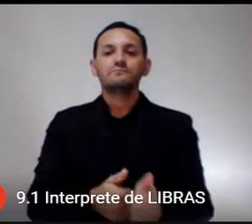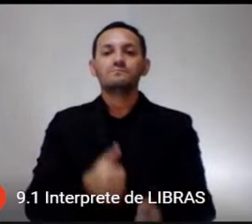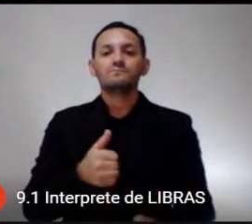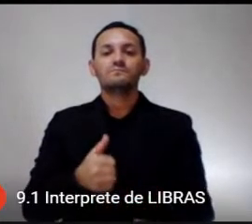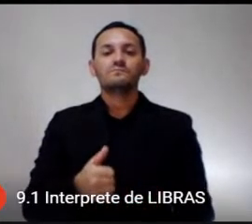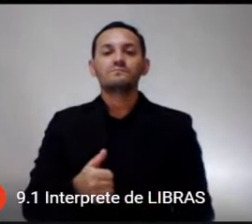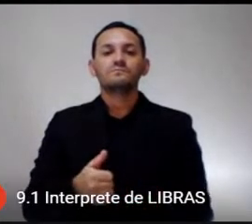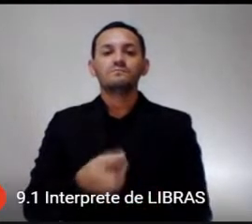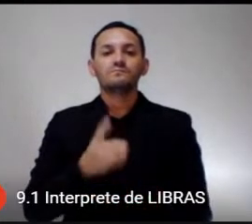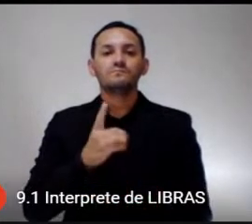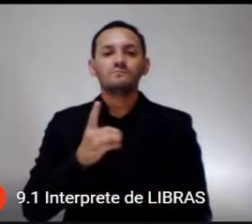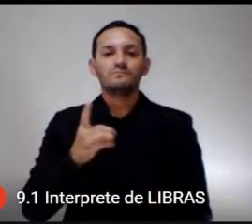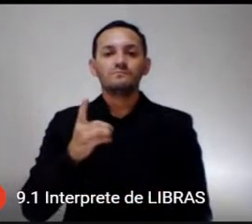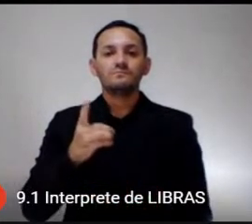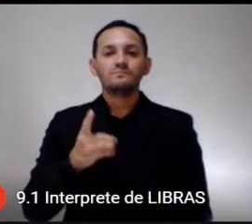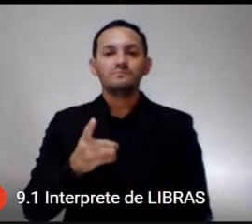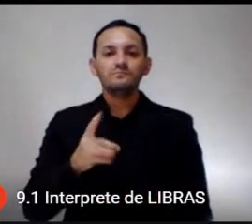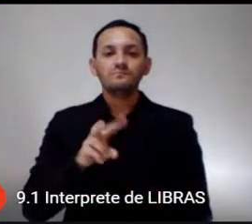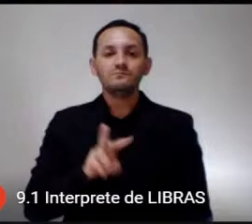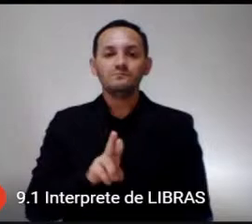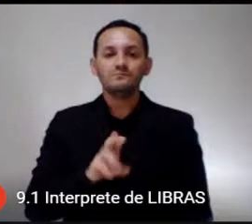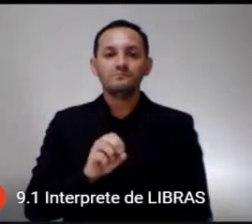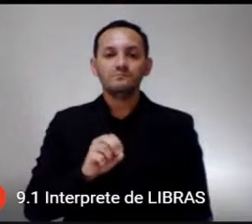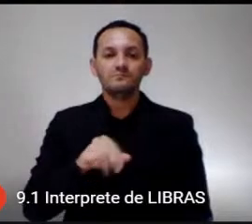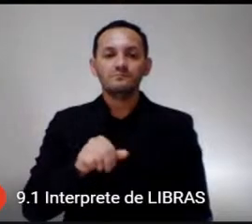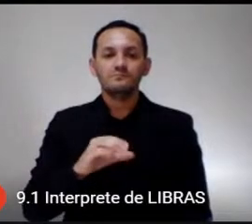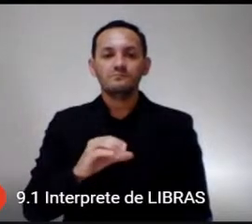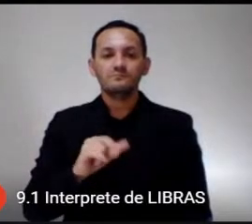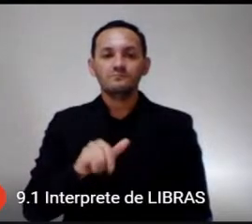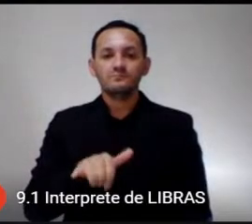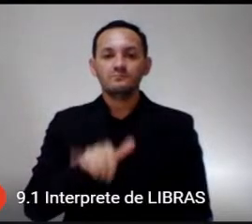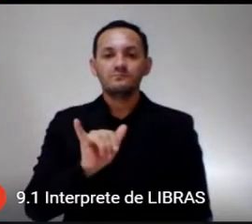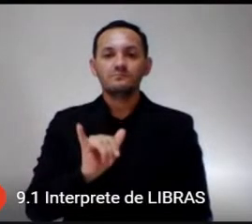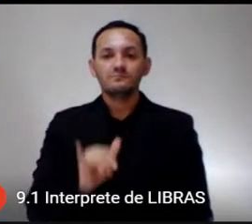se participou desse julgamento, mas pode ser que tenha chegado depois.